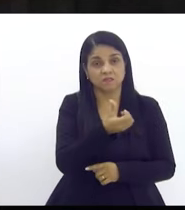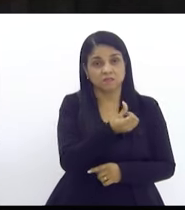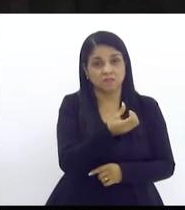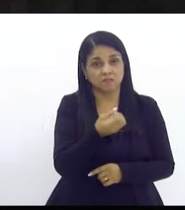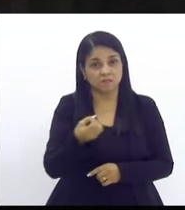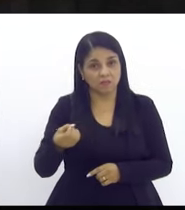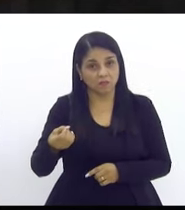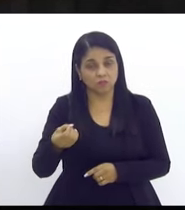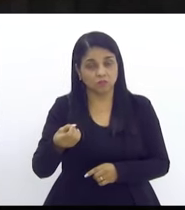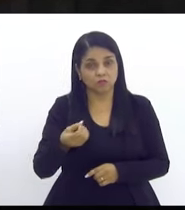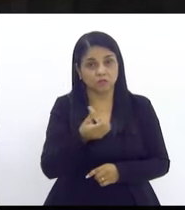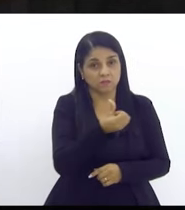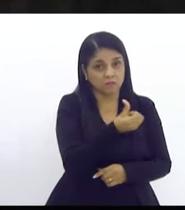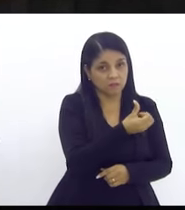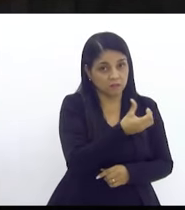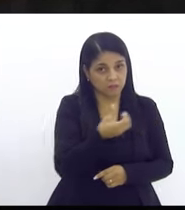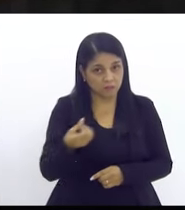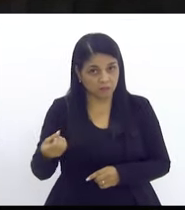R$600 mil por ano.